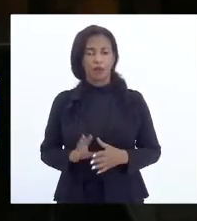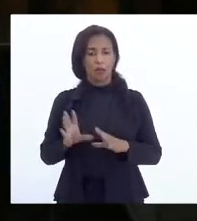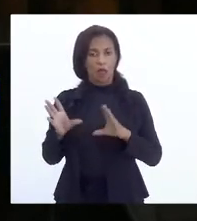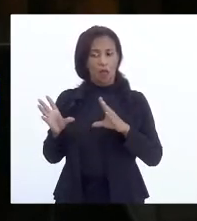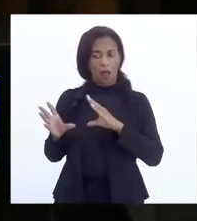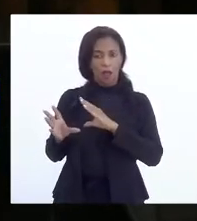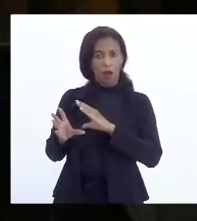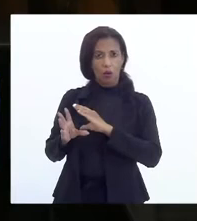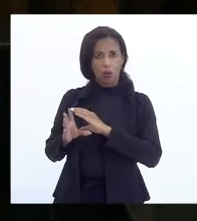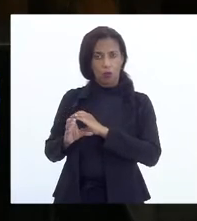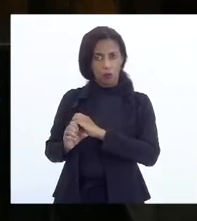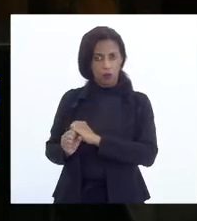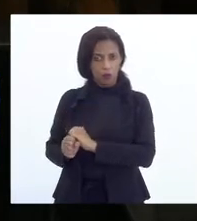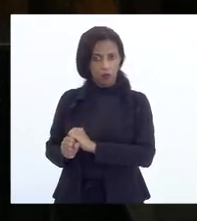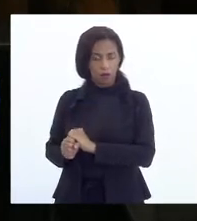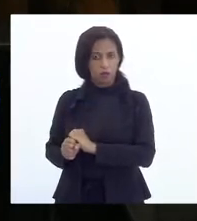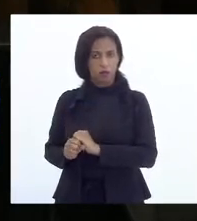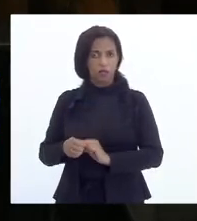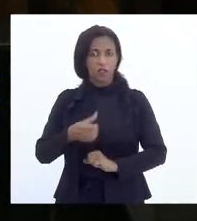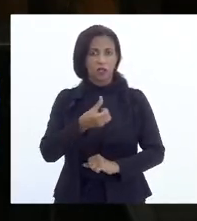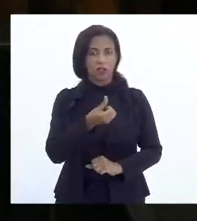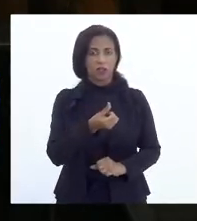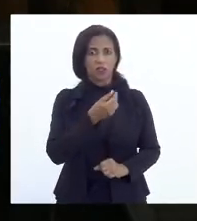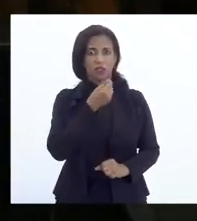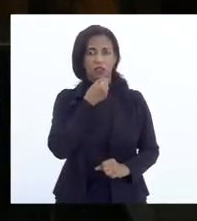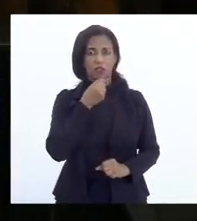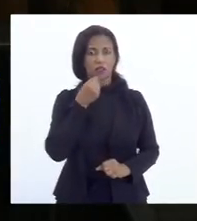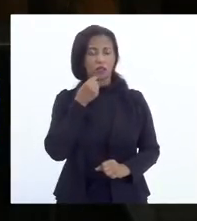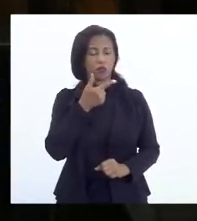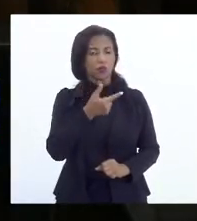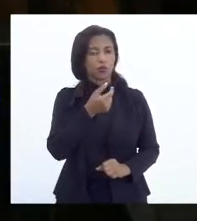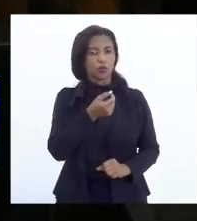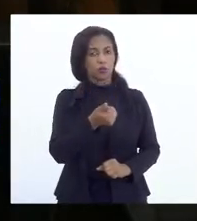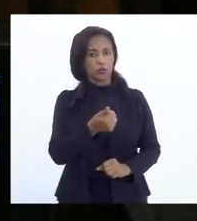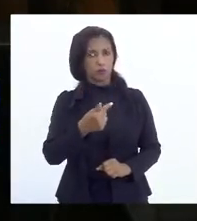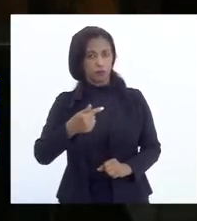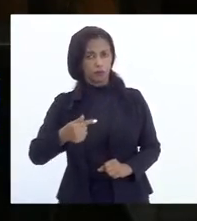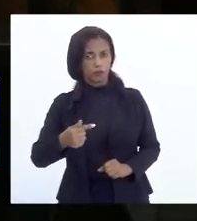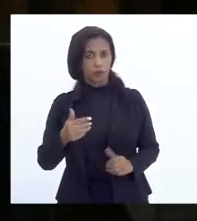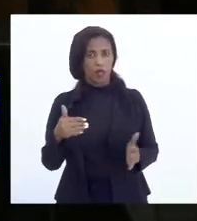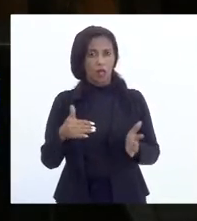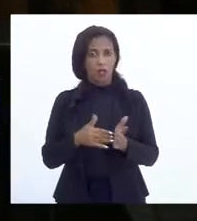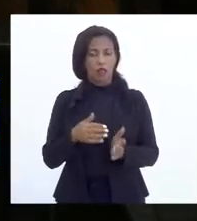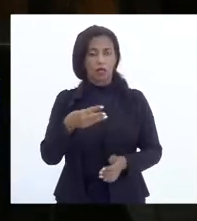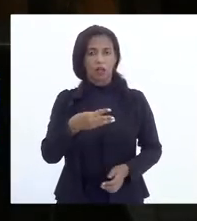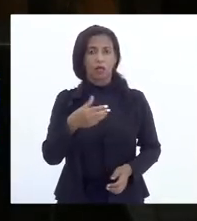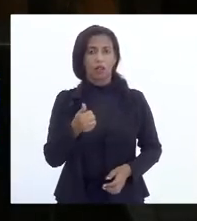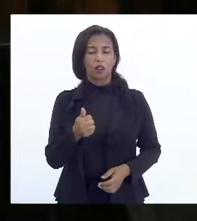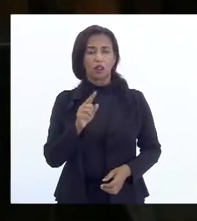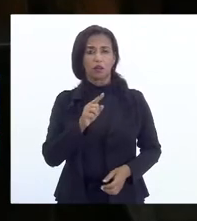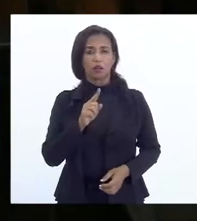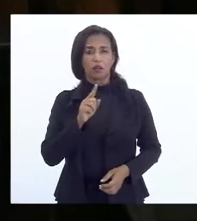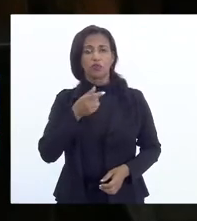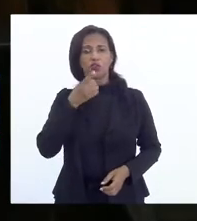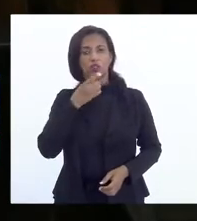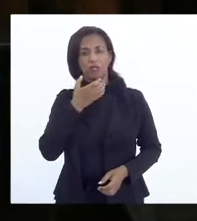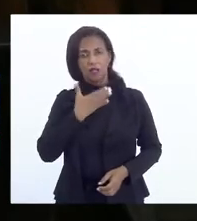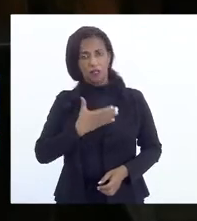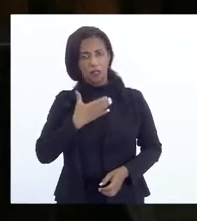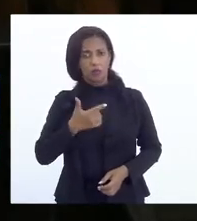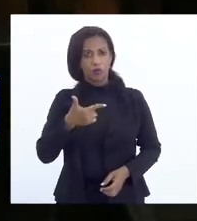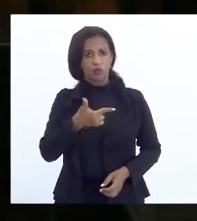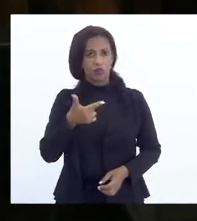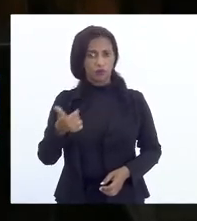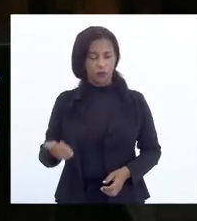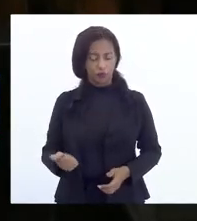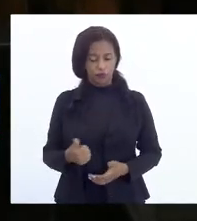acumulada desde 6 de setembro de 17 até 31 de dezembro de 21,